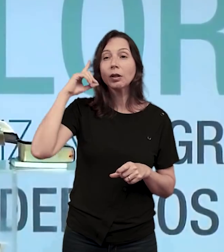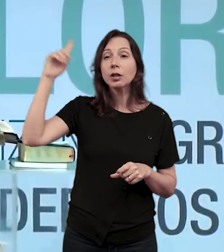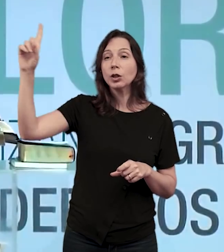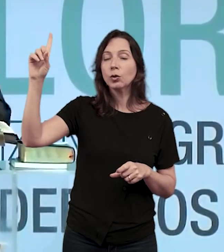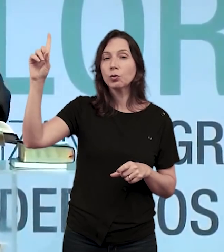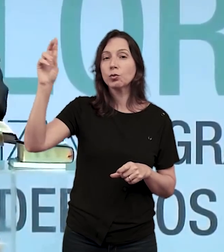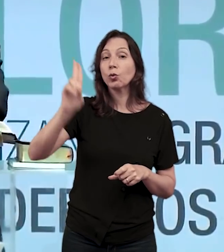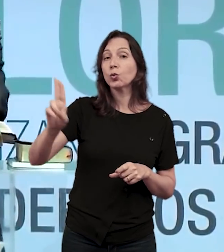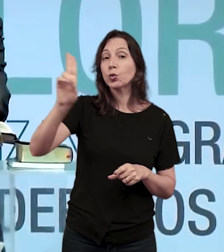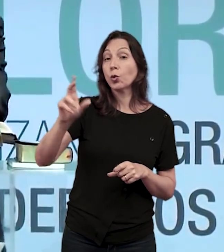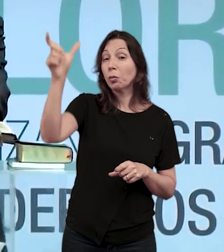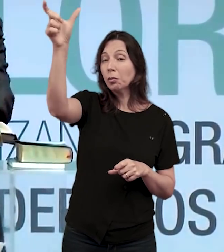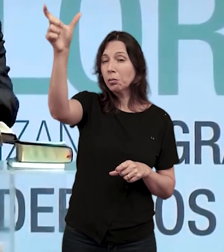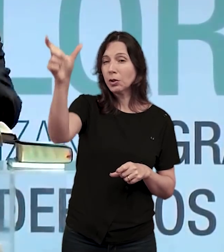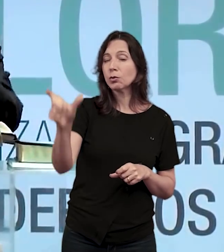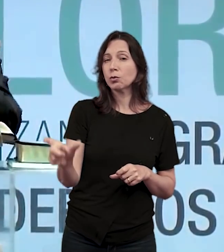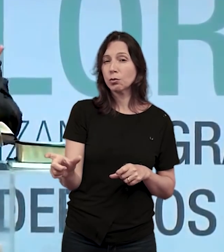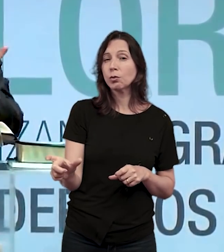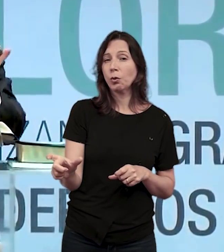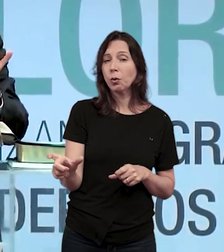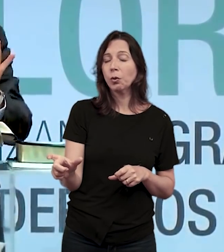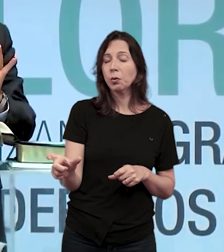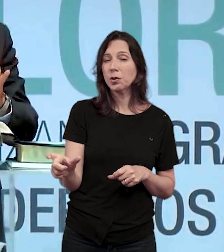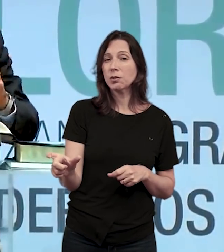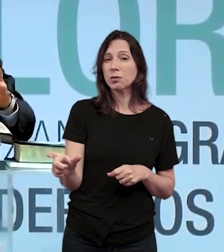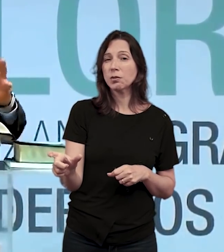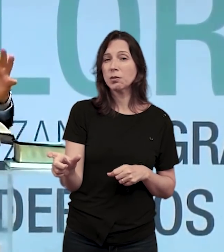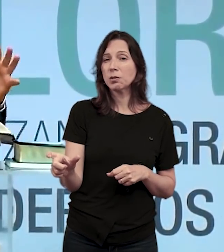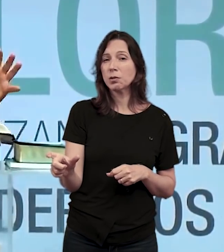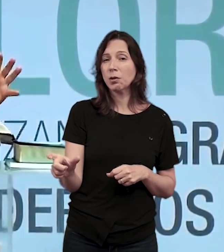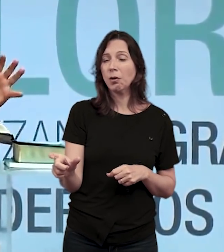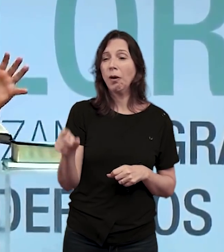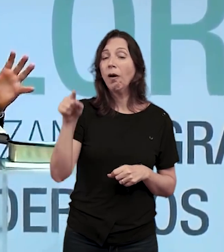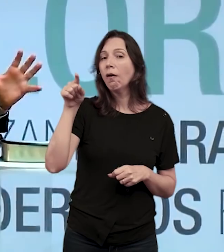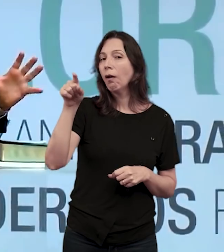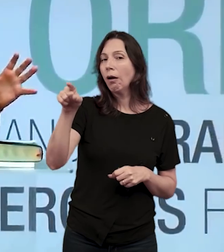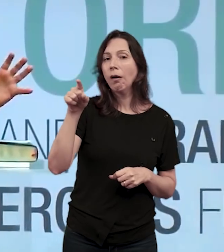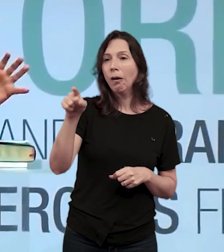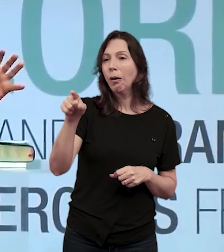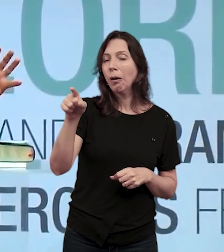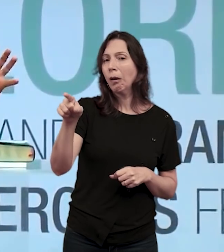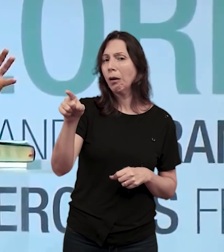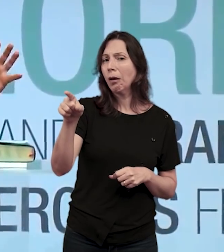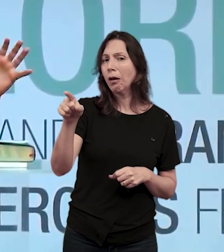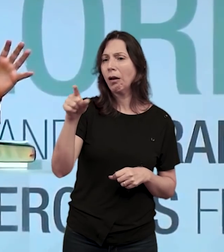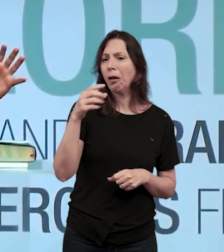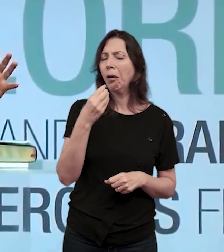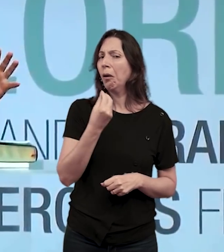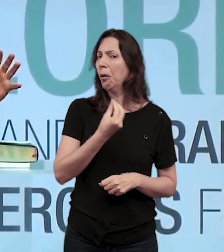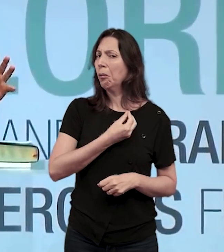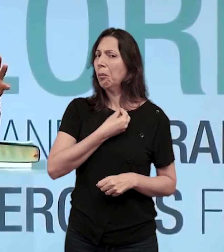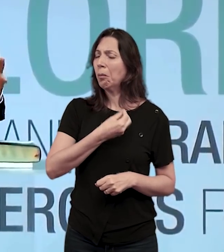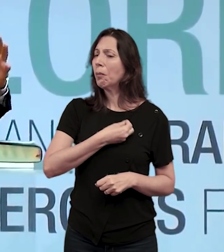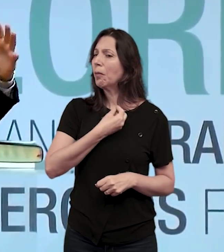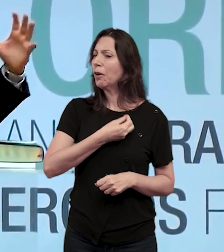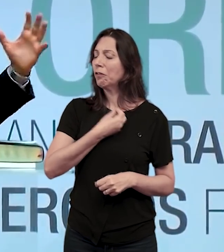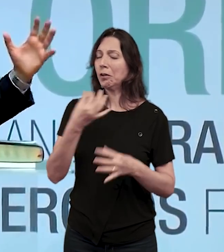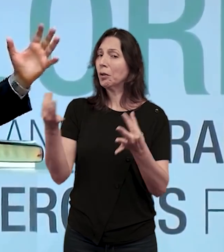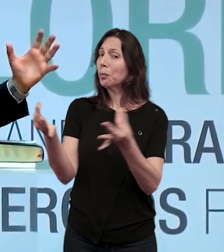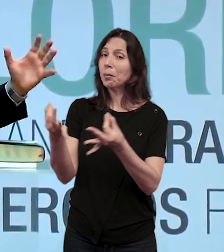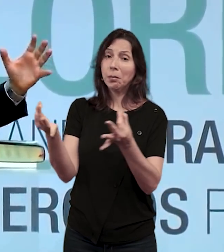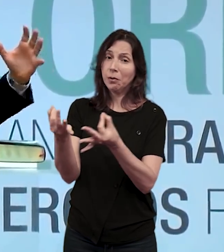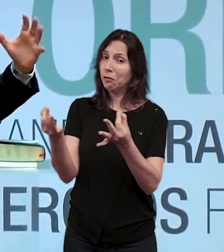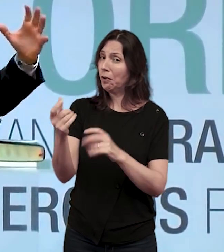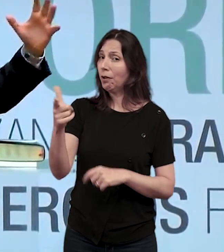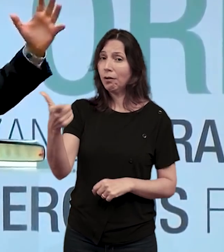Deus usa uma pessoa, via de regra, essa pessoa não vive numa redoma de vidro, nem num parque